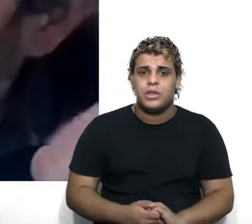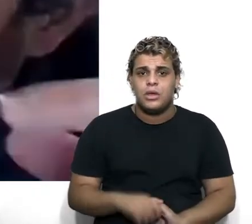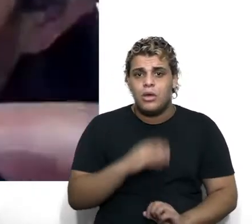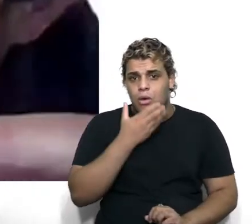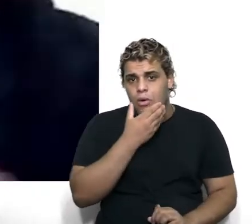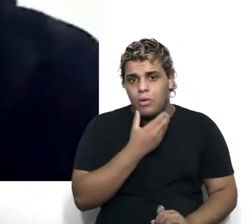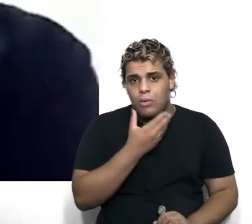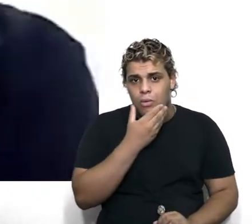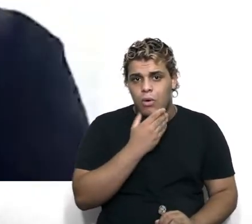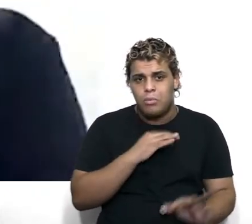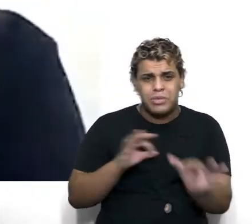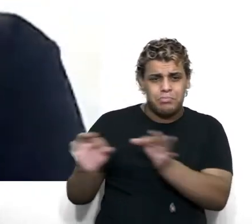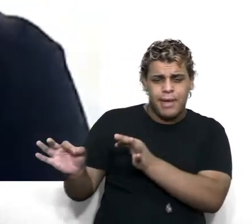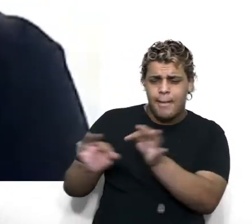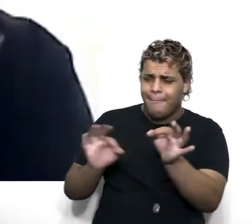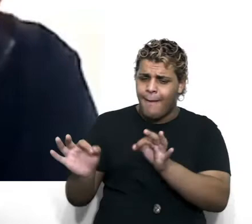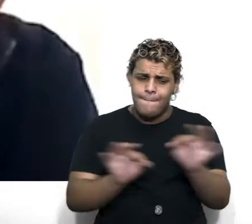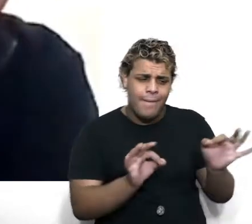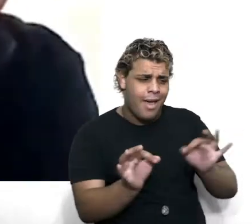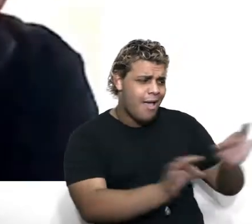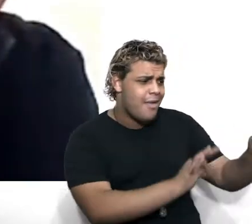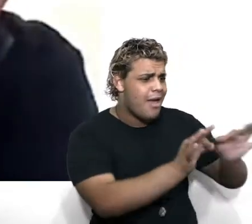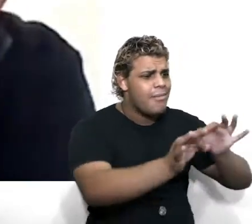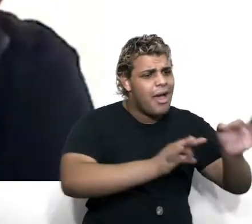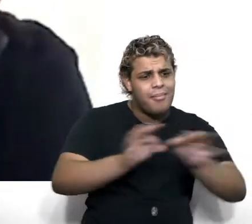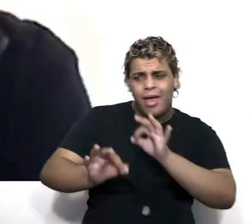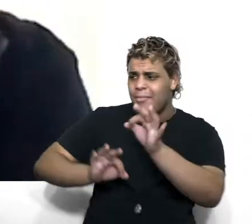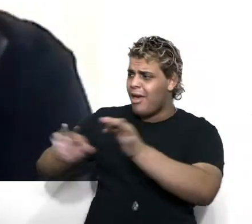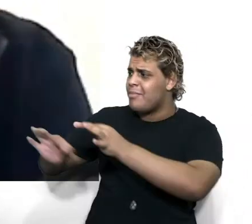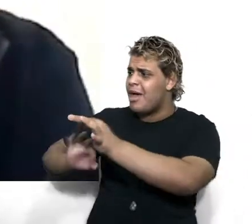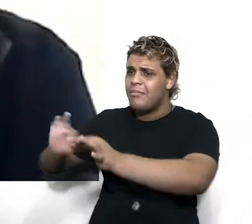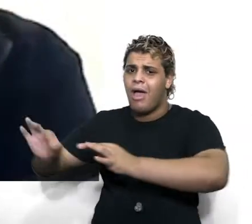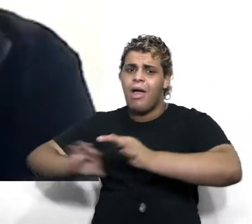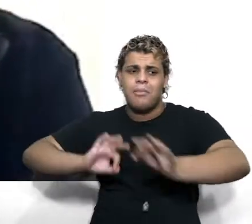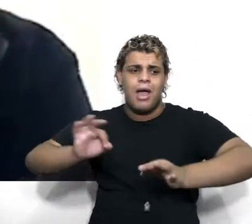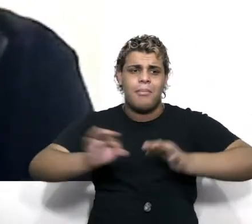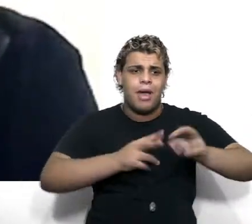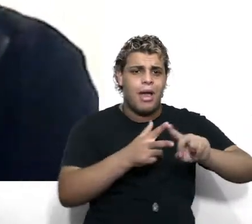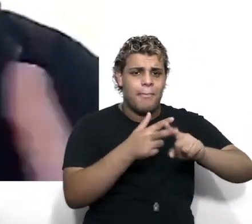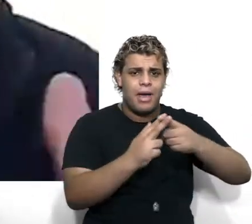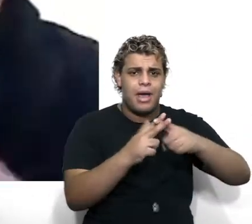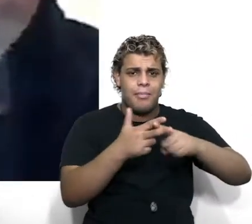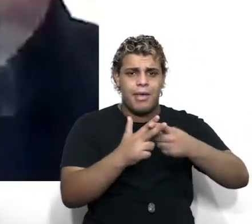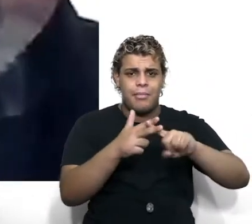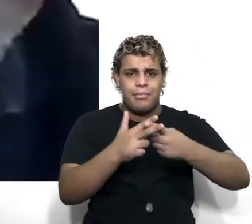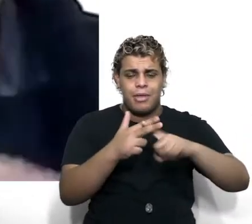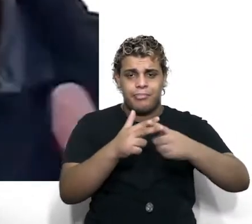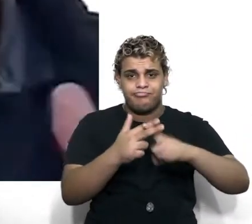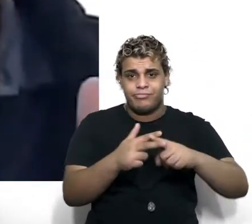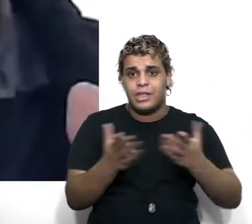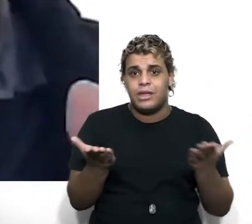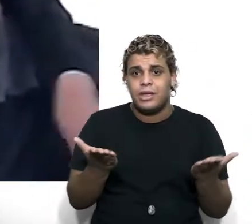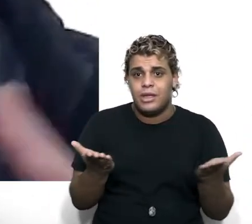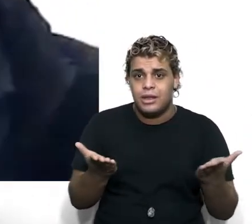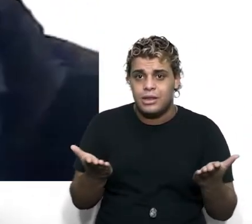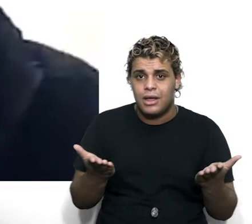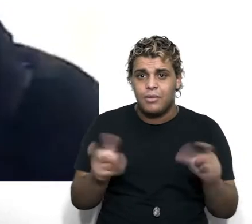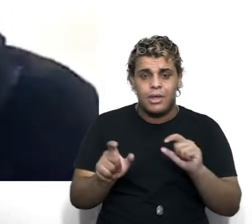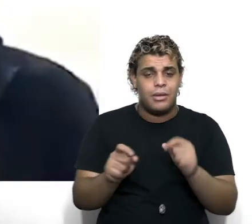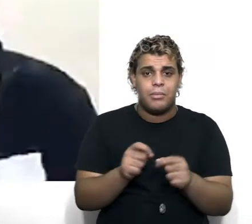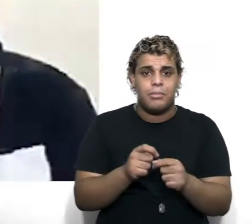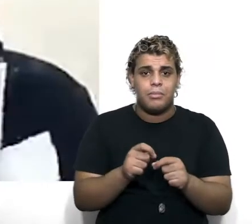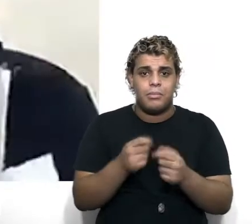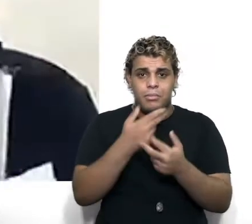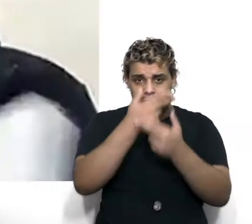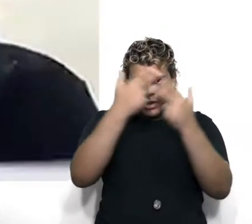e portanto eu acho que isto também pode ser uma imagem dos vestígios que os humanos vão deixar e que deixam. Aliás, na pandemia